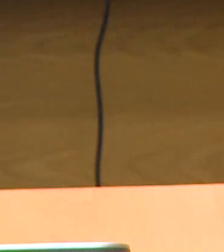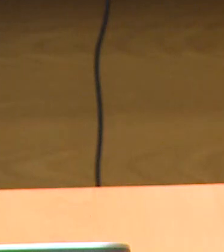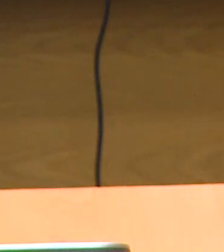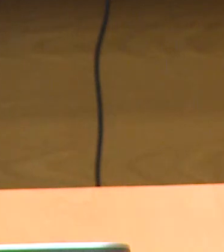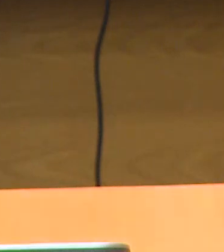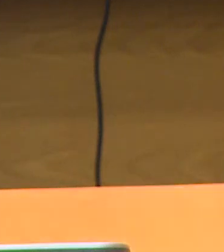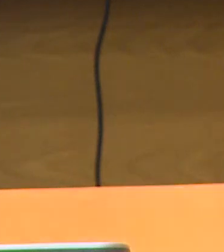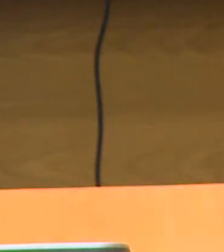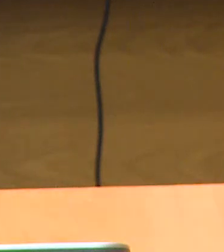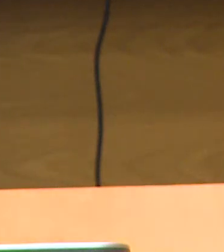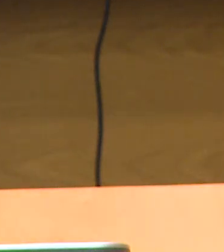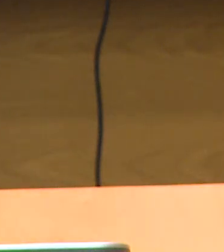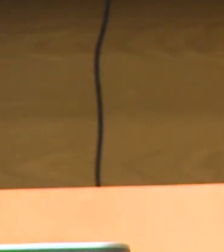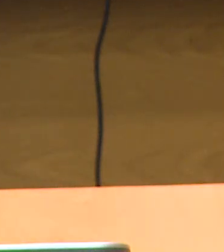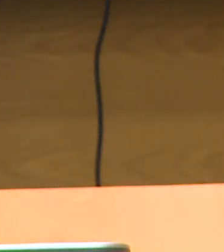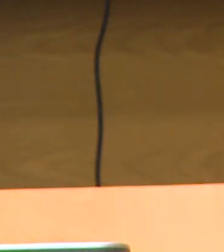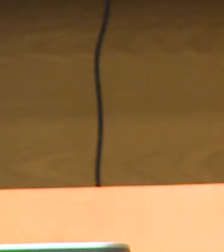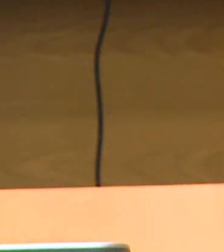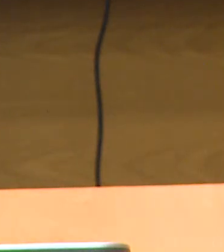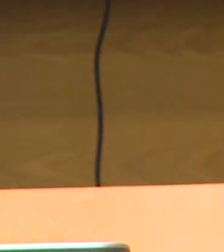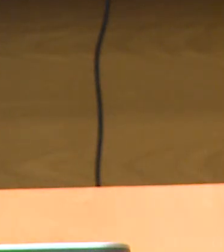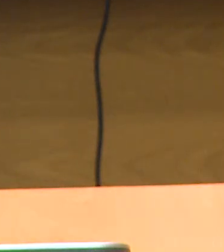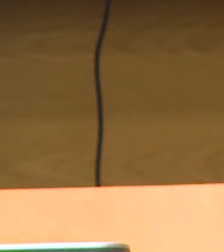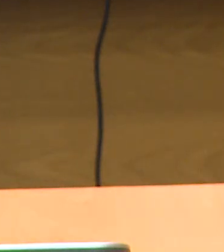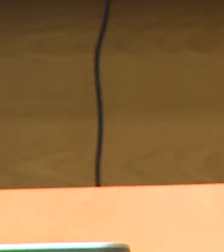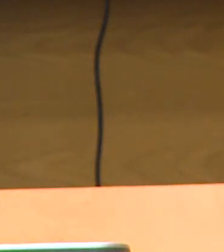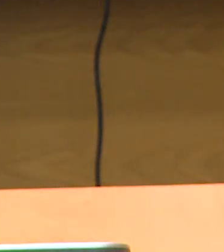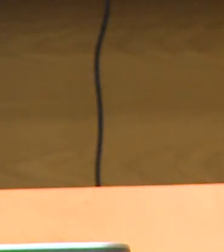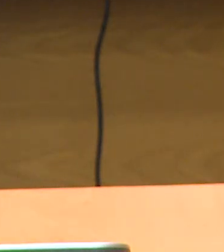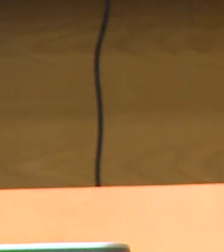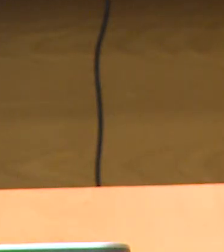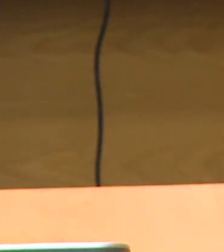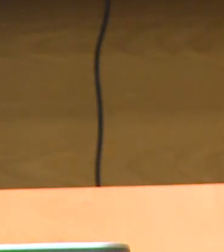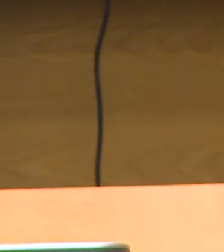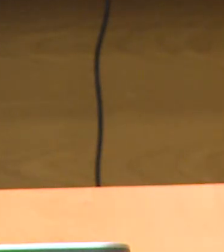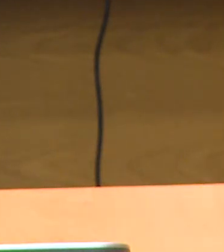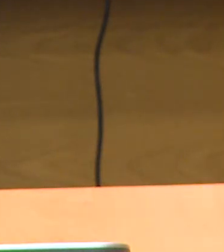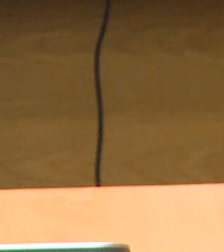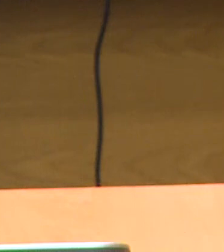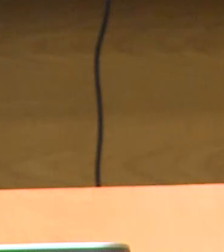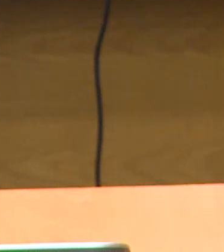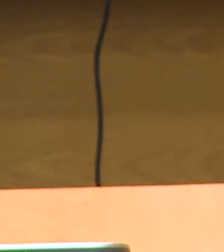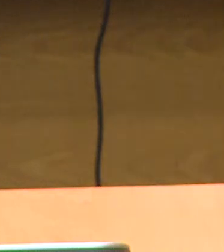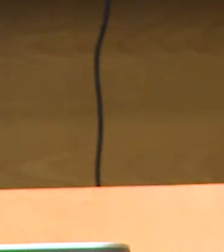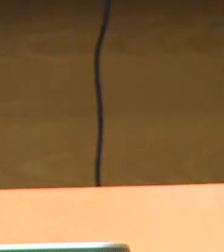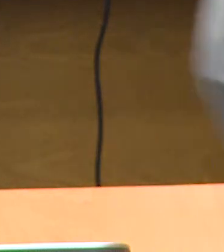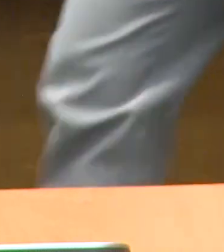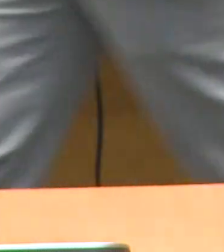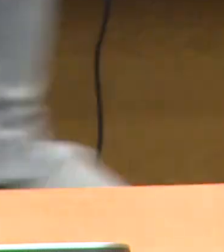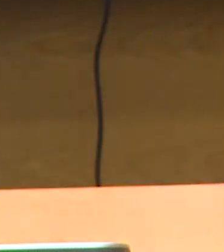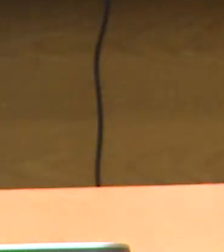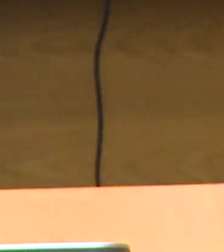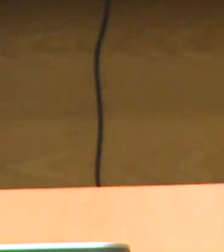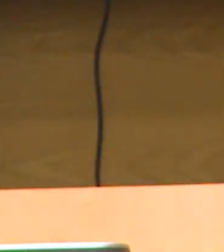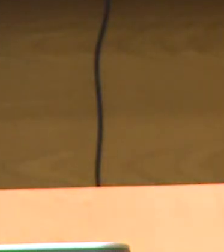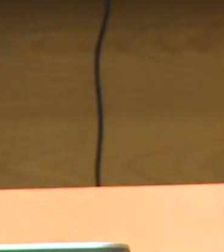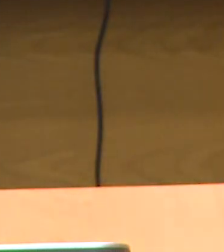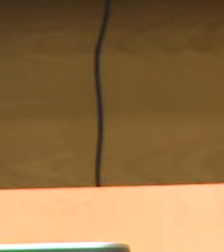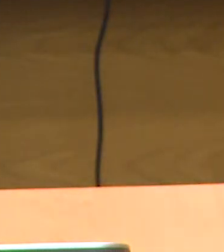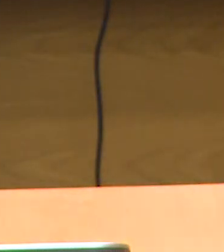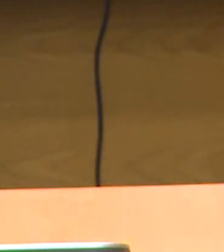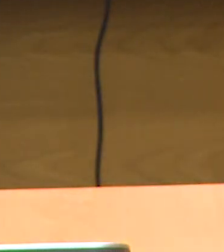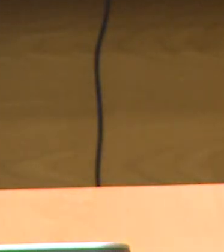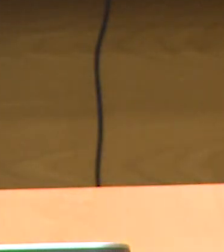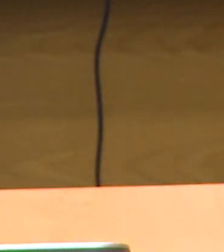versículo 11. Ata da 60ª sessão ordinária da primeira sessão legislativa da 20ª